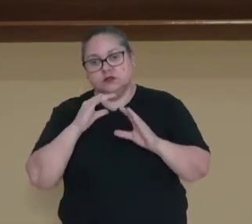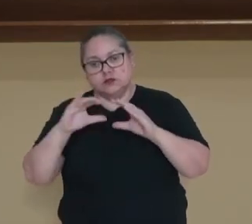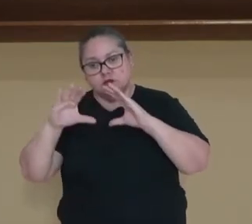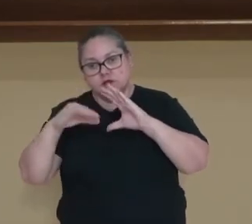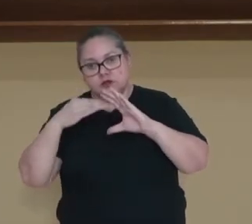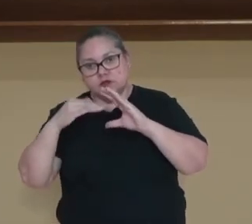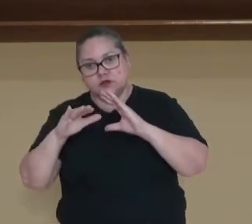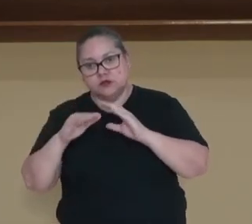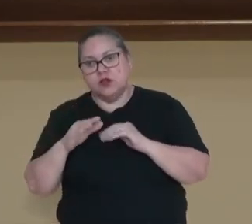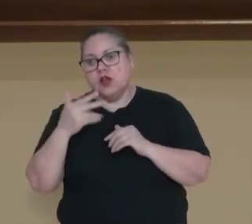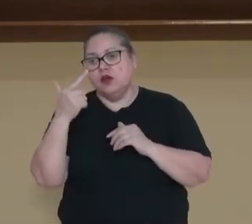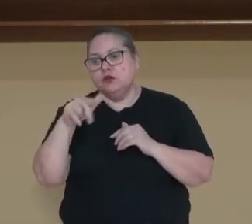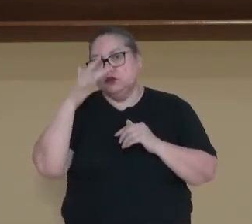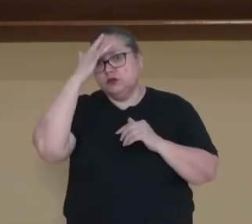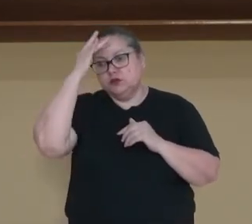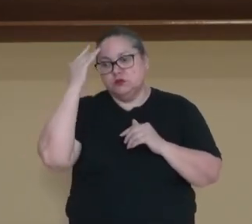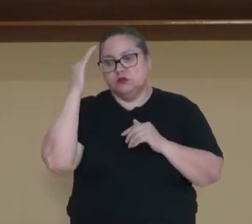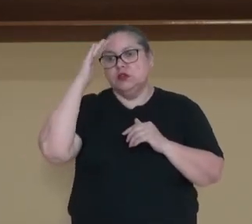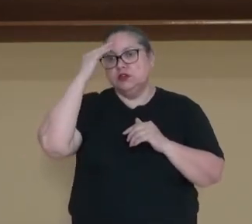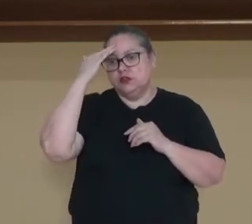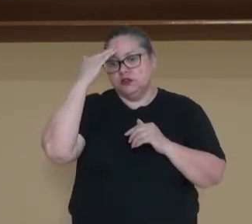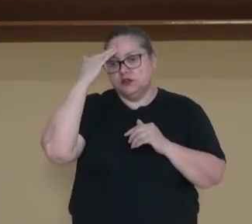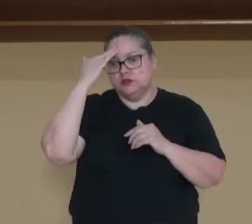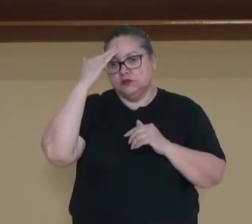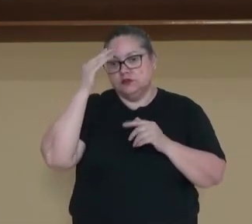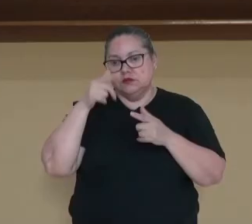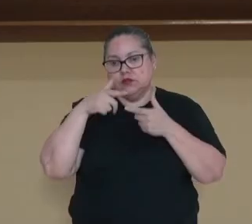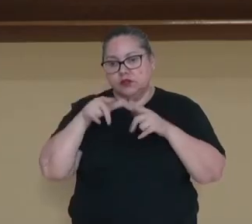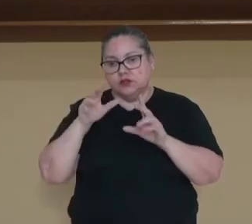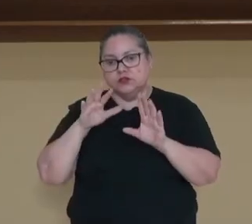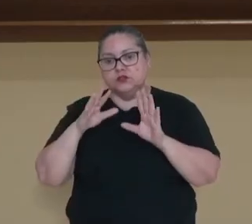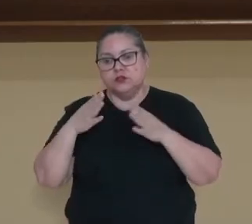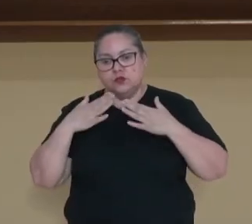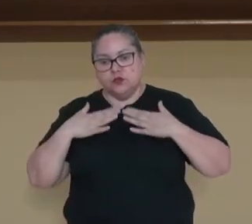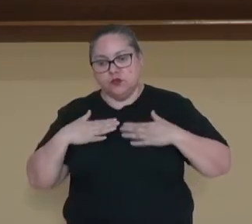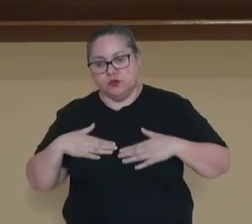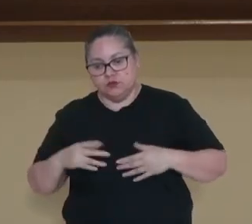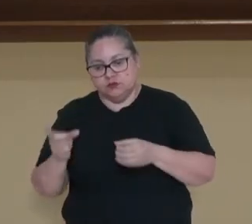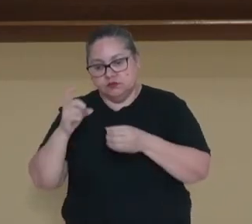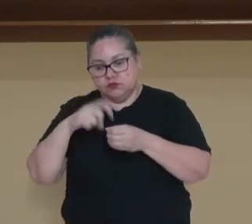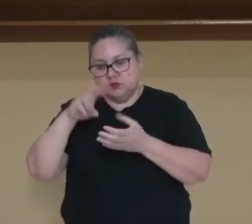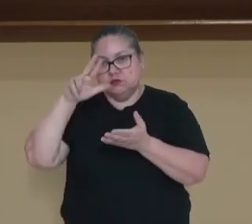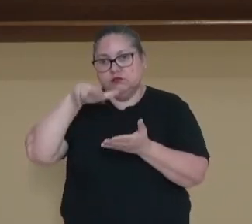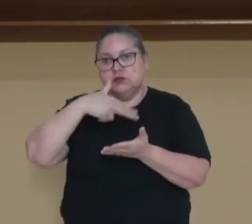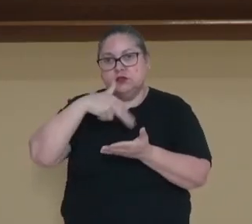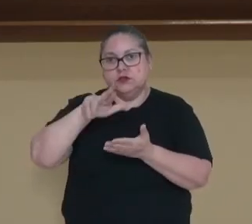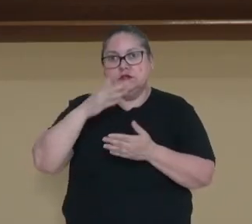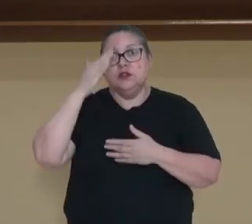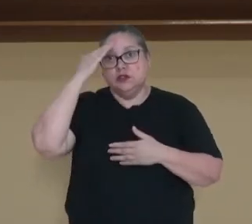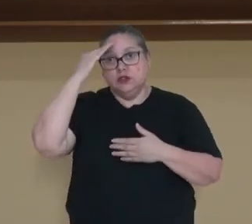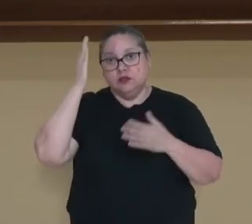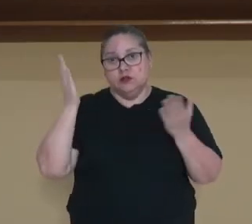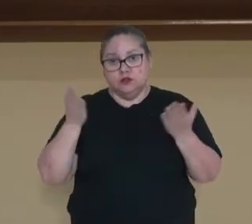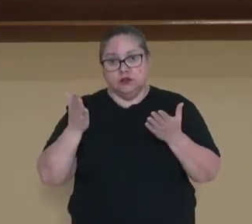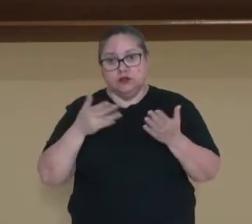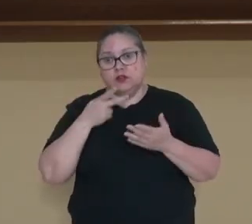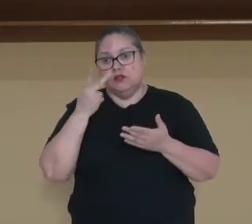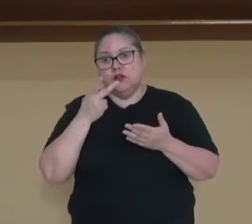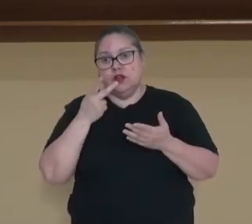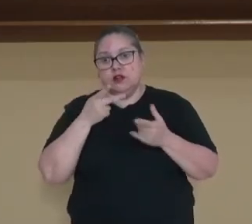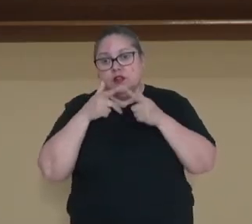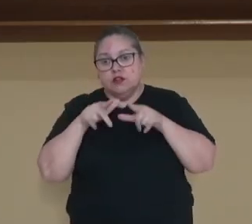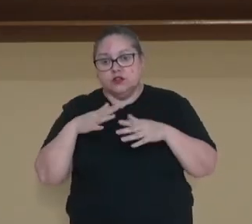outra pessoa entenda através da linguagem corporal dentro da dança. Entenderam agora quando a gente fala de